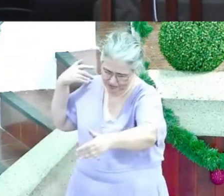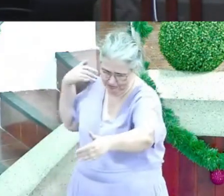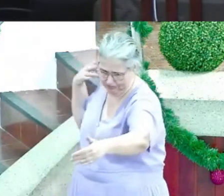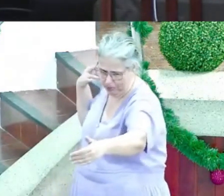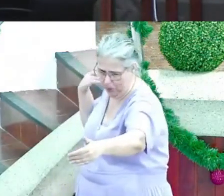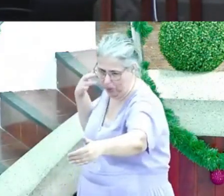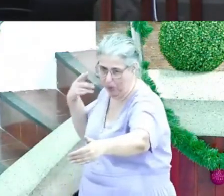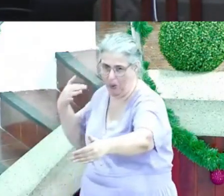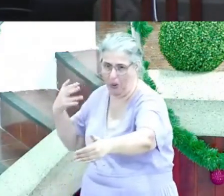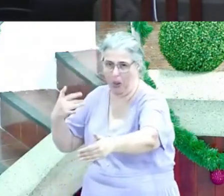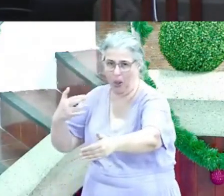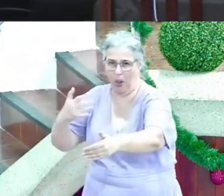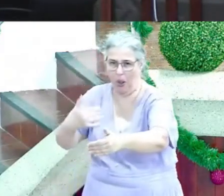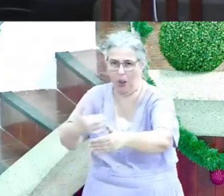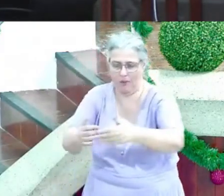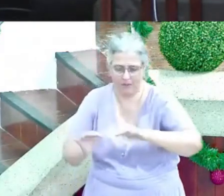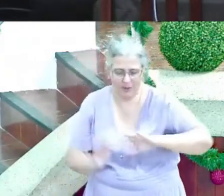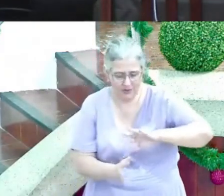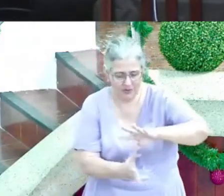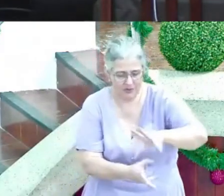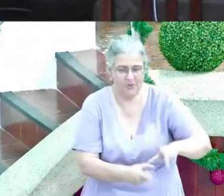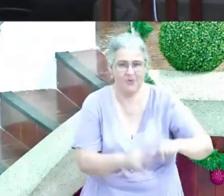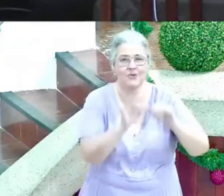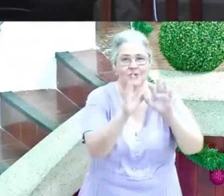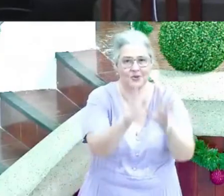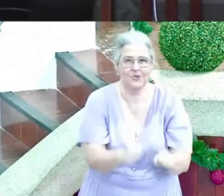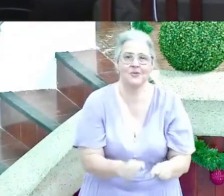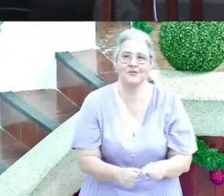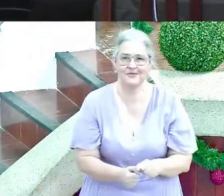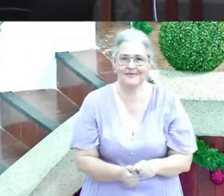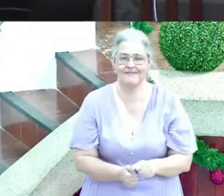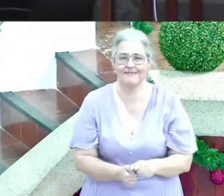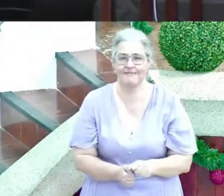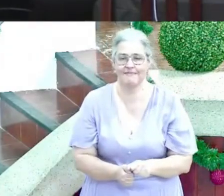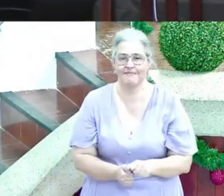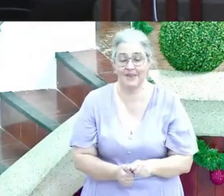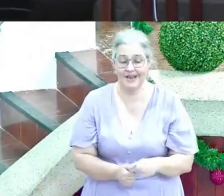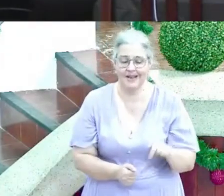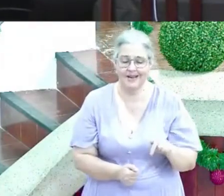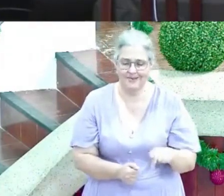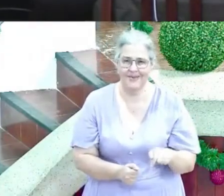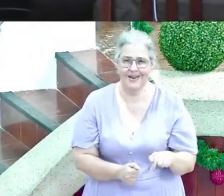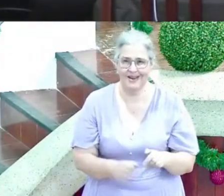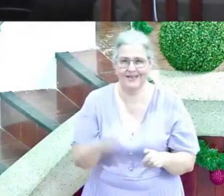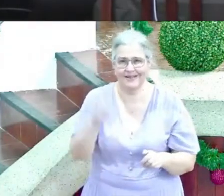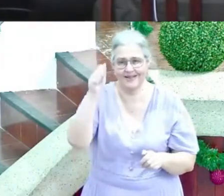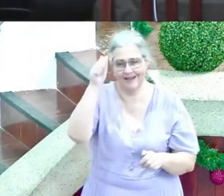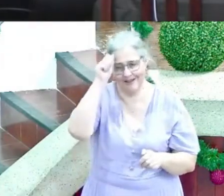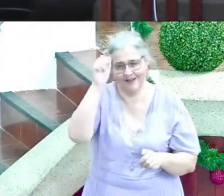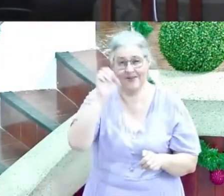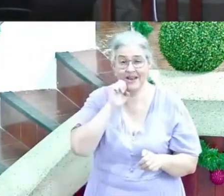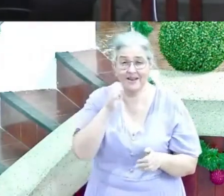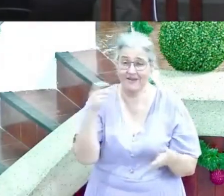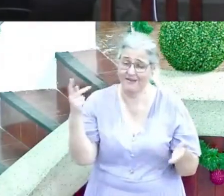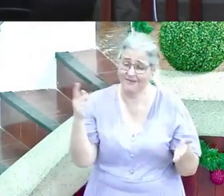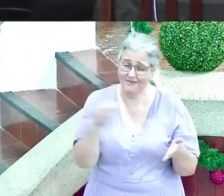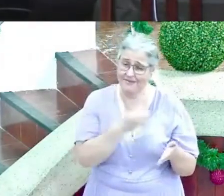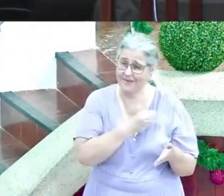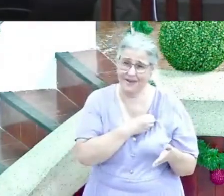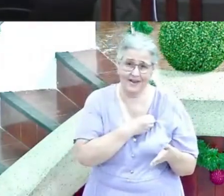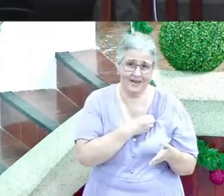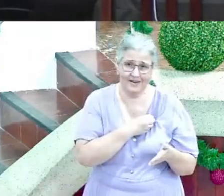terra. Mas os nossos primeiros pais falharam e foram expulsos da presença de